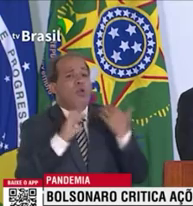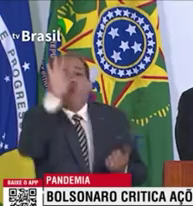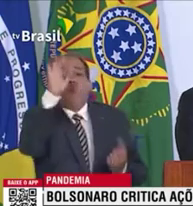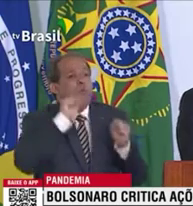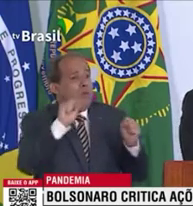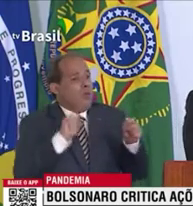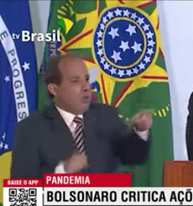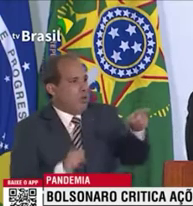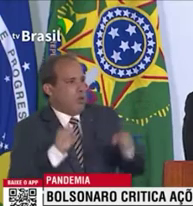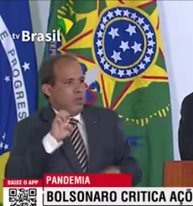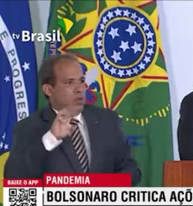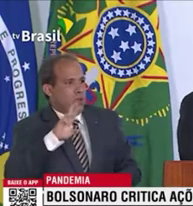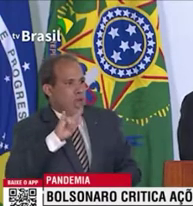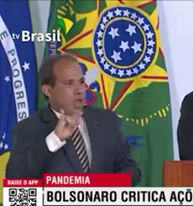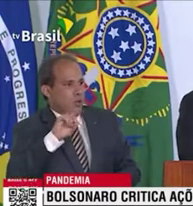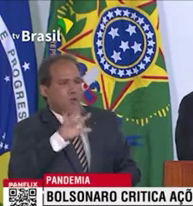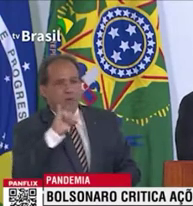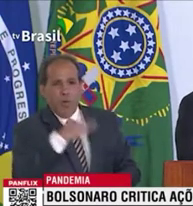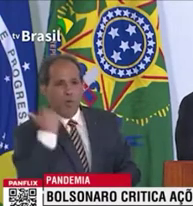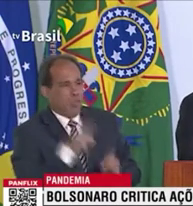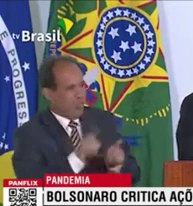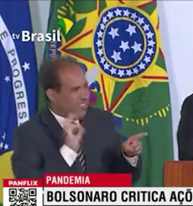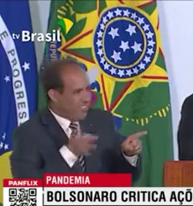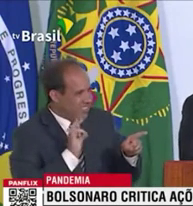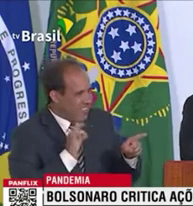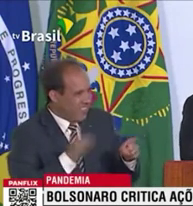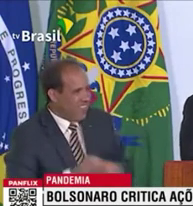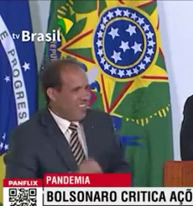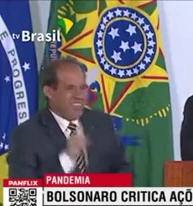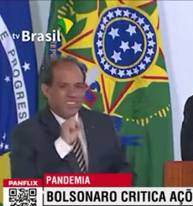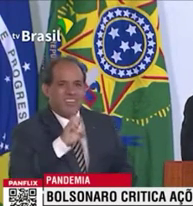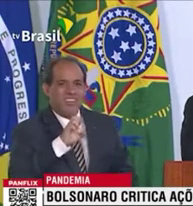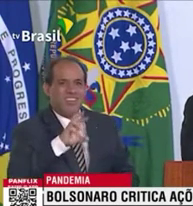O Sérgio vai morrer um dia. Né, Sérgio?